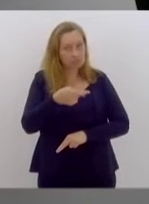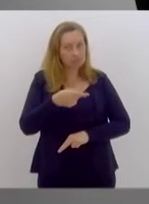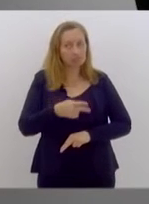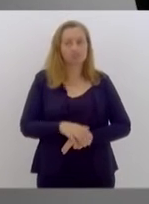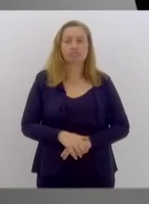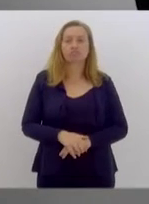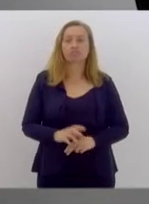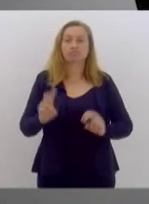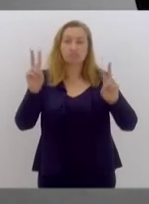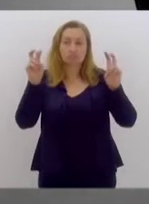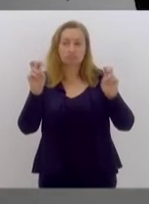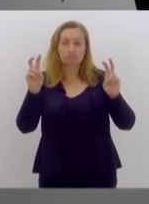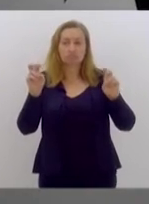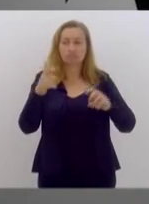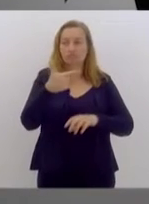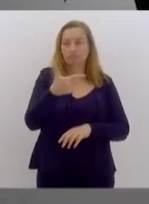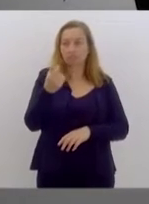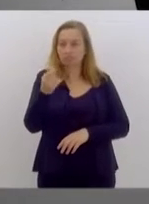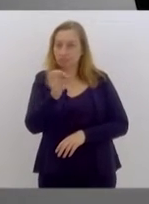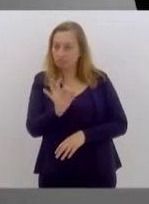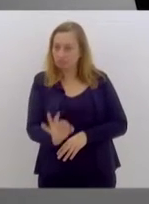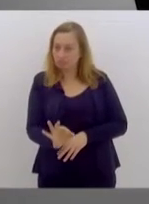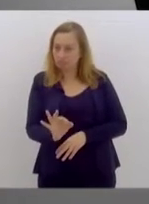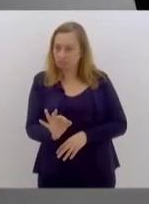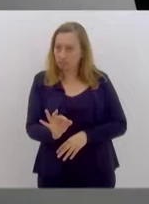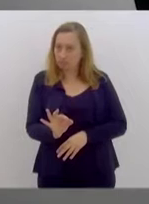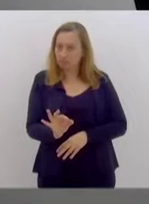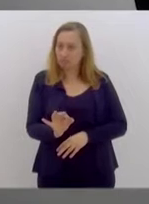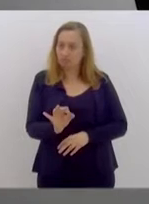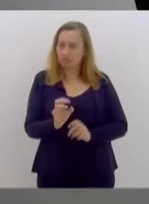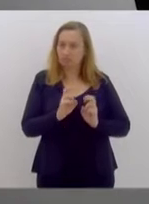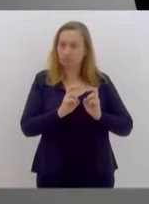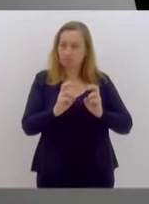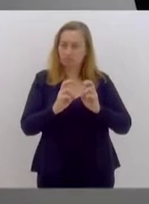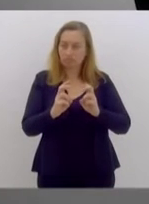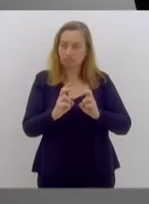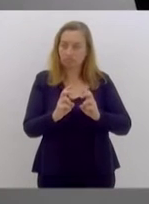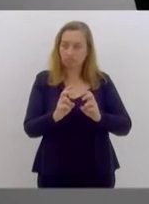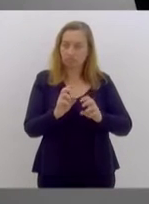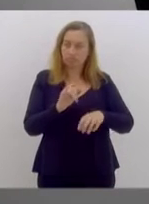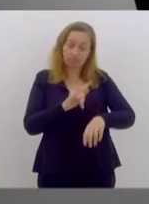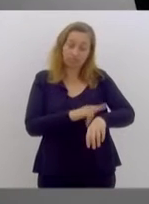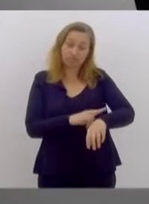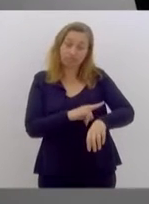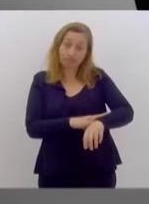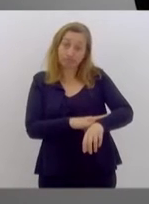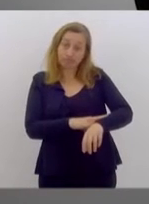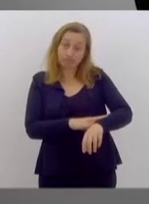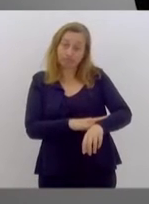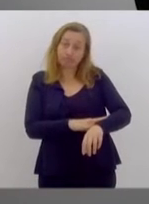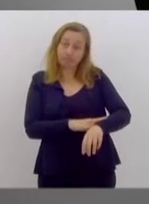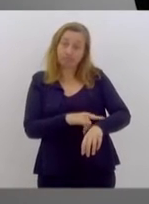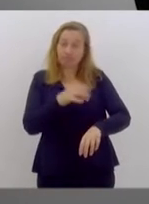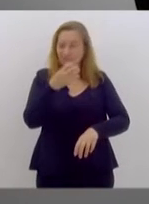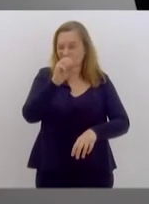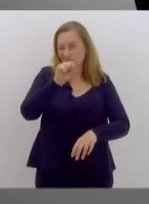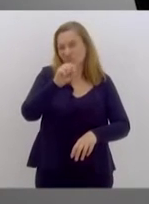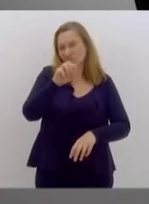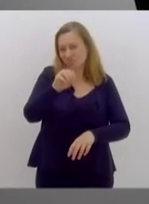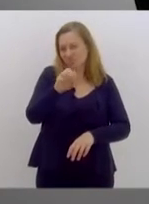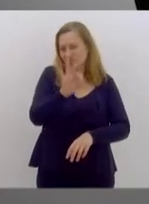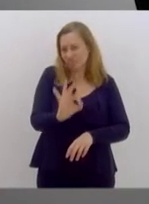a questão dos 20% das estações com o banheiro podia de consequência 80%